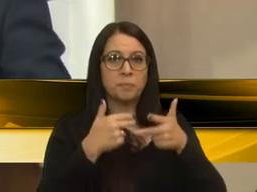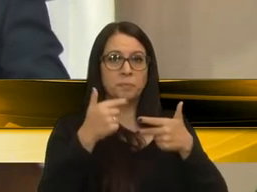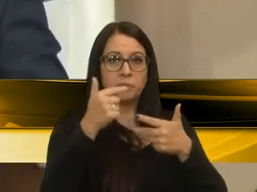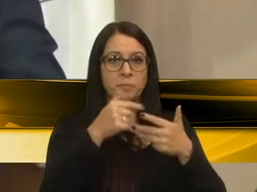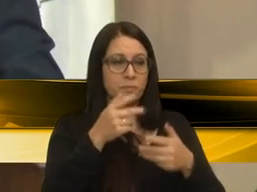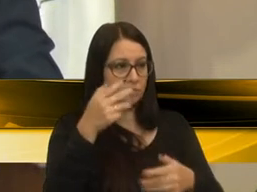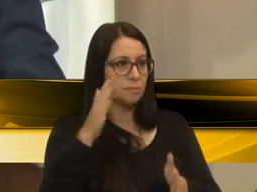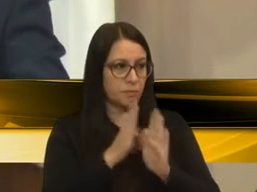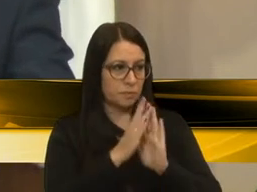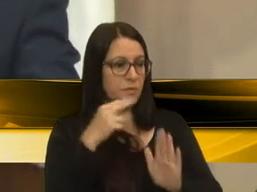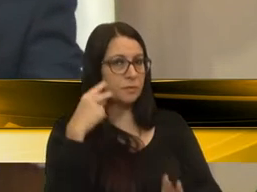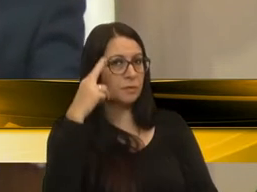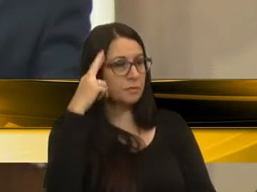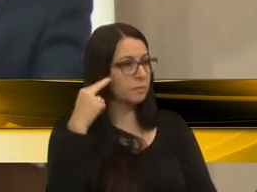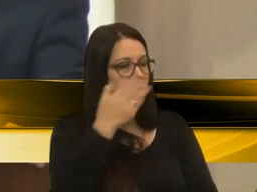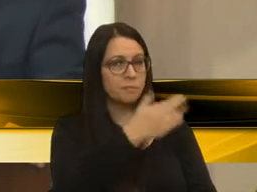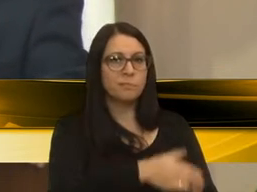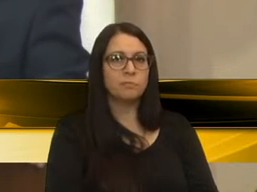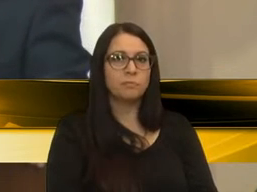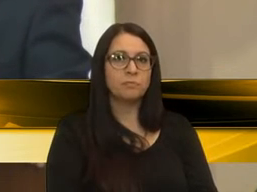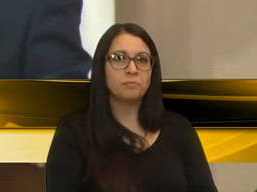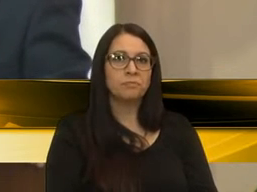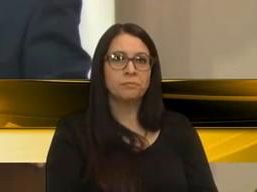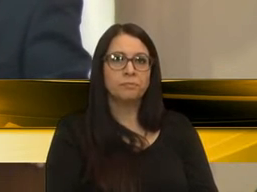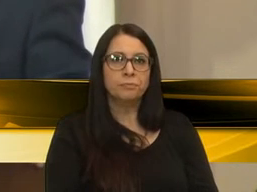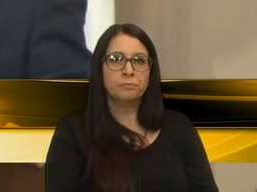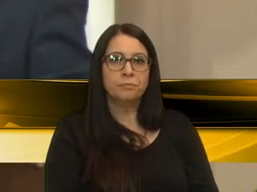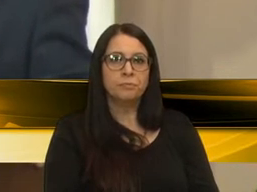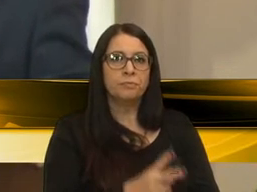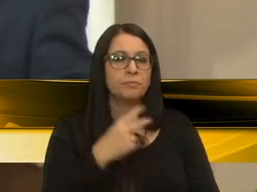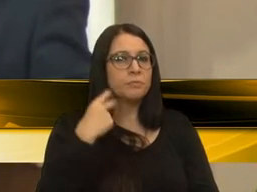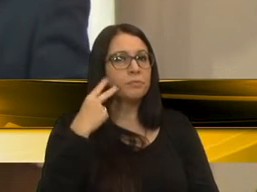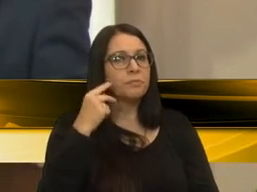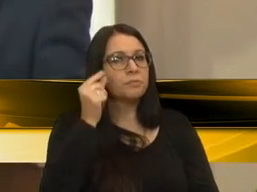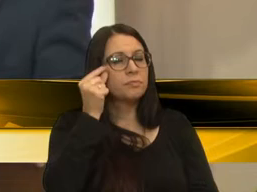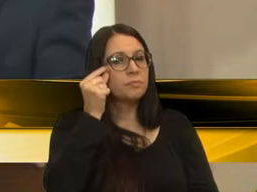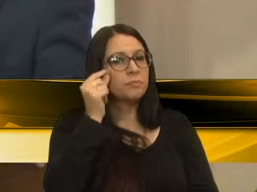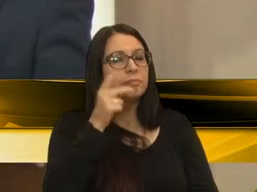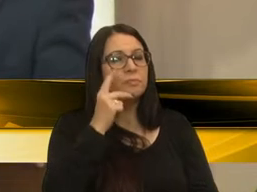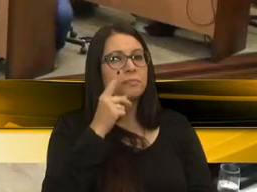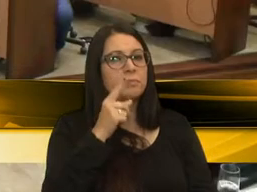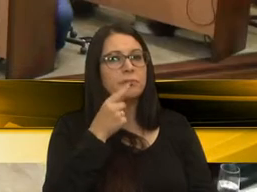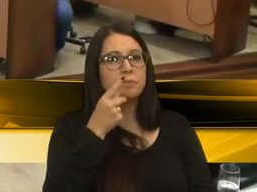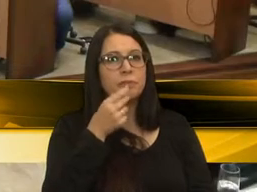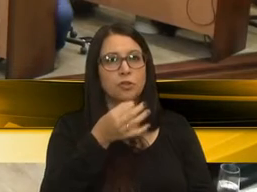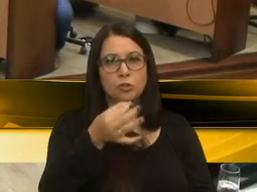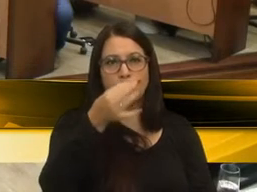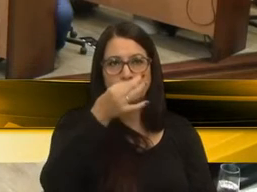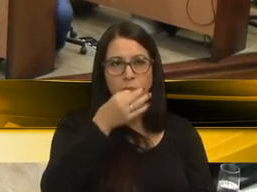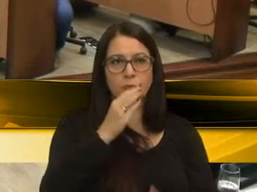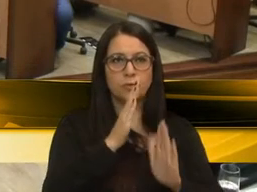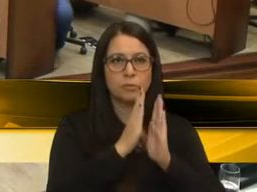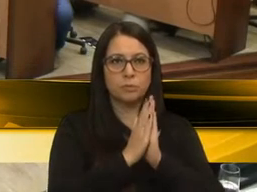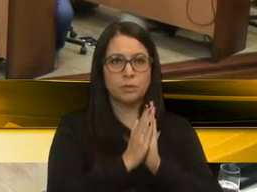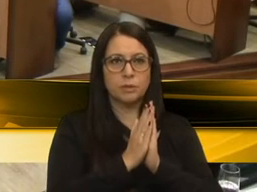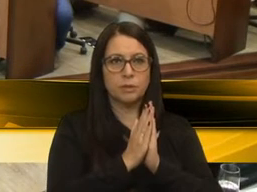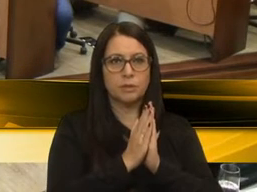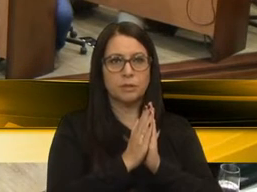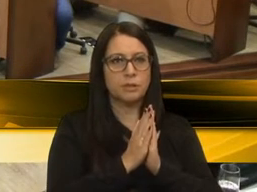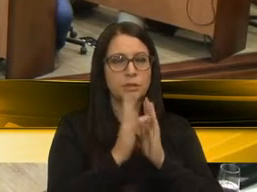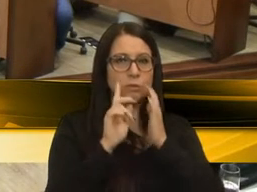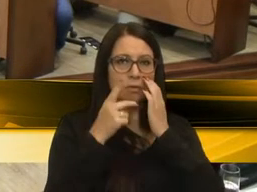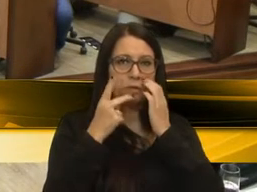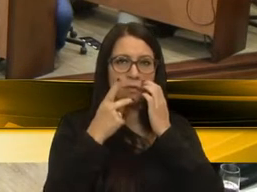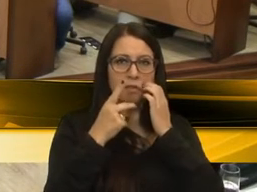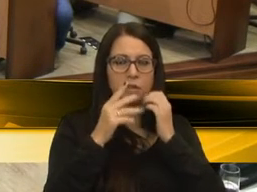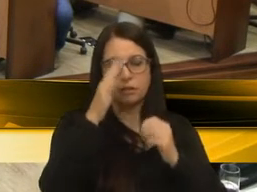Por favor, vereador Rafael, sua parte. Vereador Périco, o senhor falou de hóstia, de missa. Eu nem vou levantar a